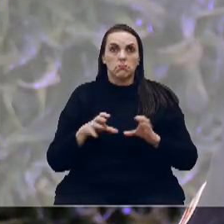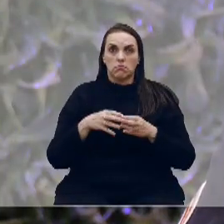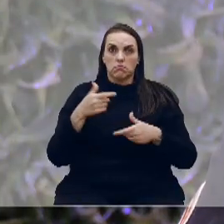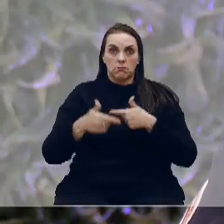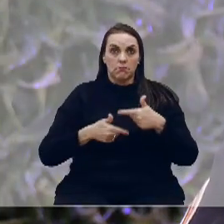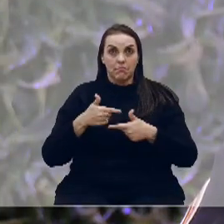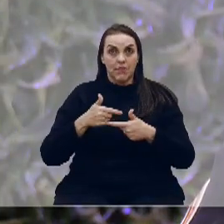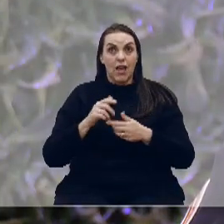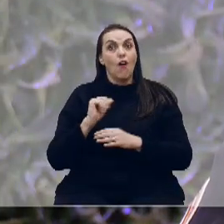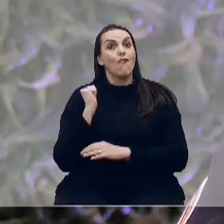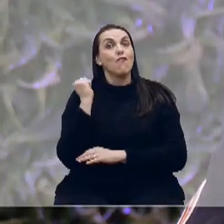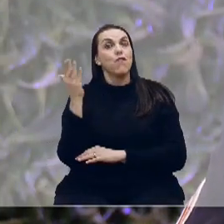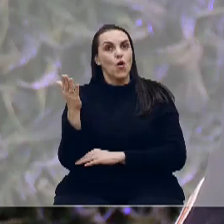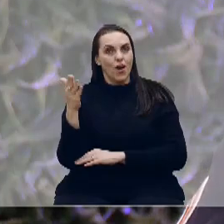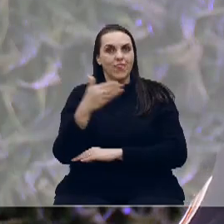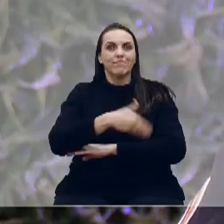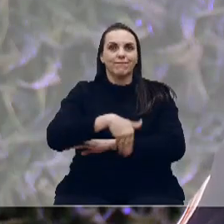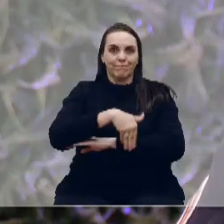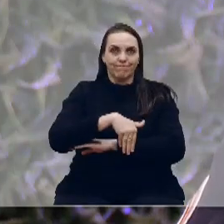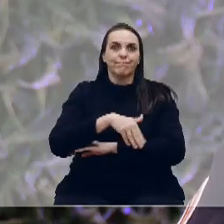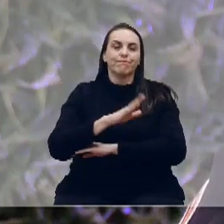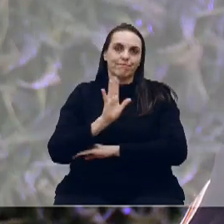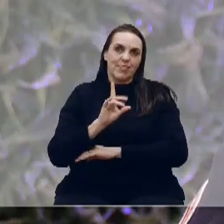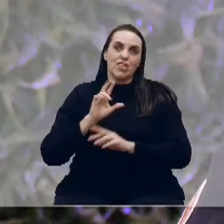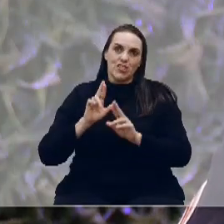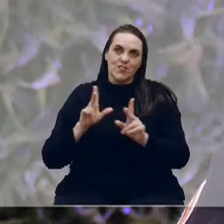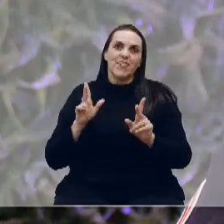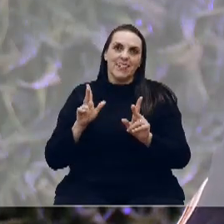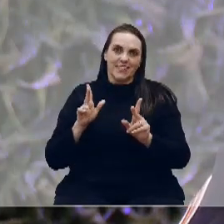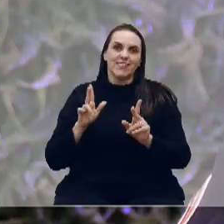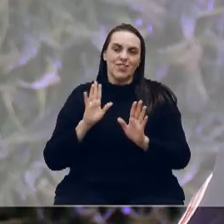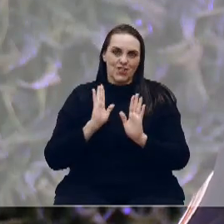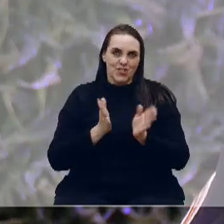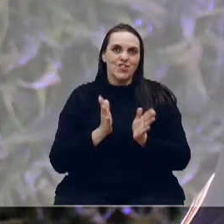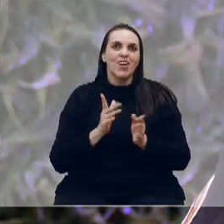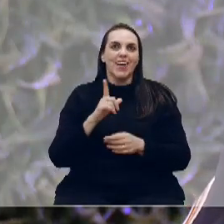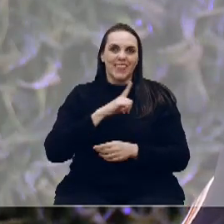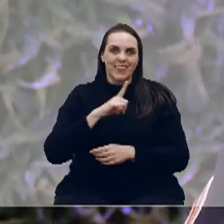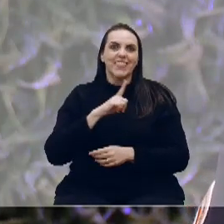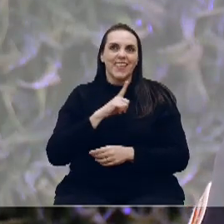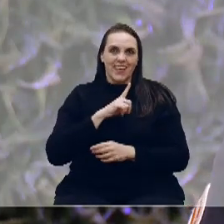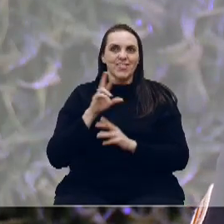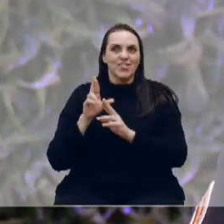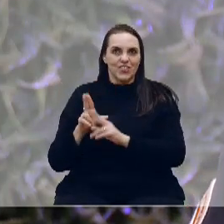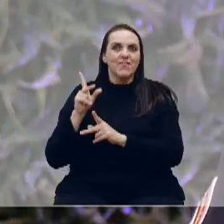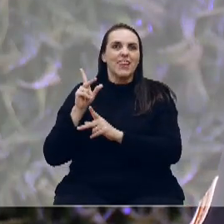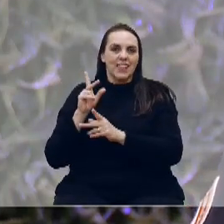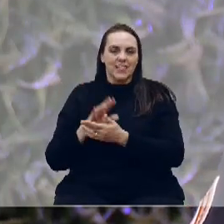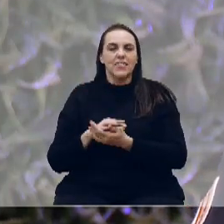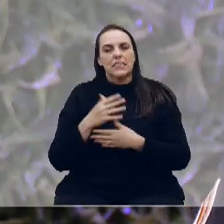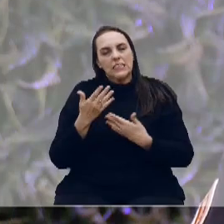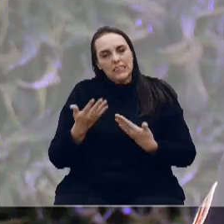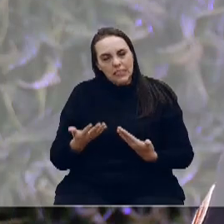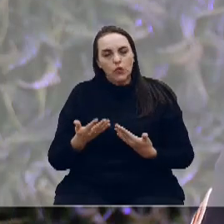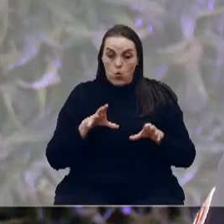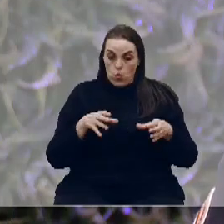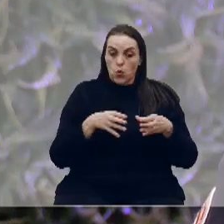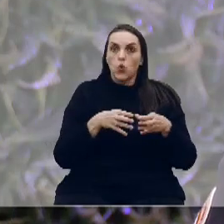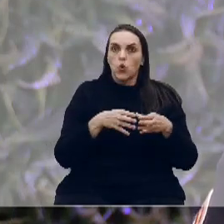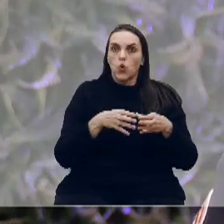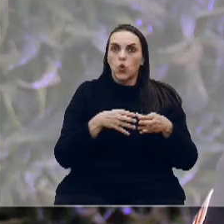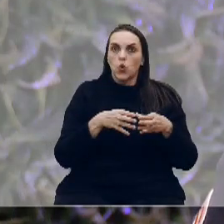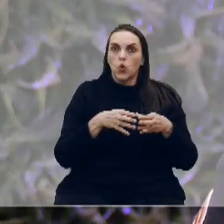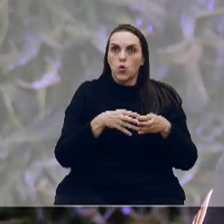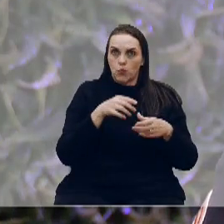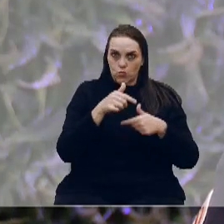do ambiente de rua. Sim. O ambiente de rua já tem um peso diferente, sim, né? Então, assim, o nosso grupo de